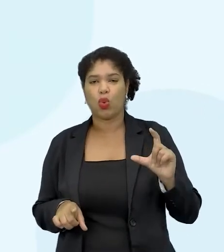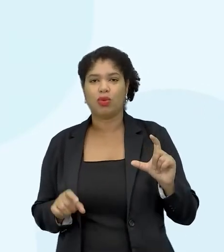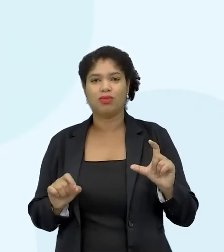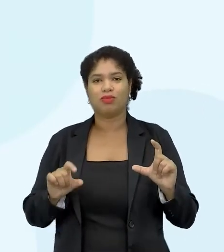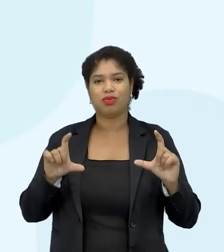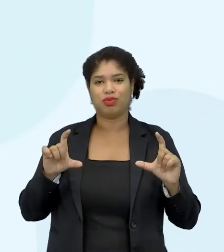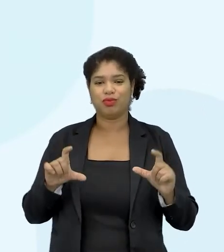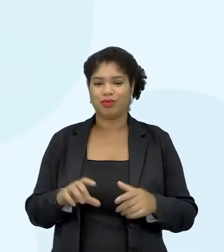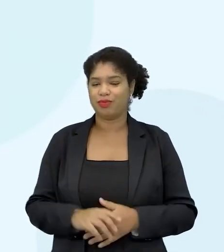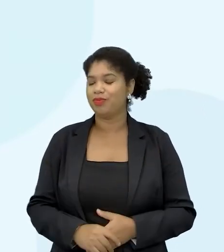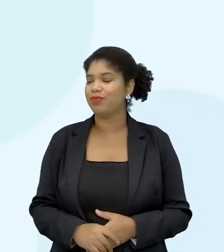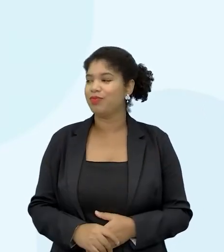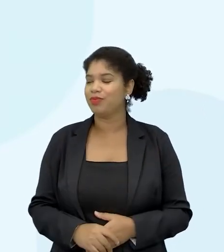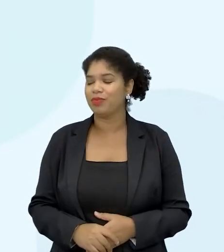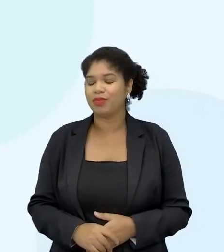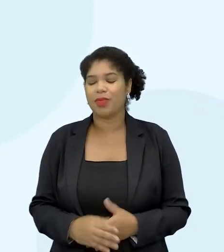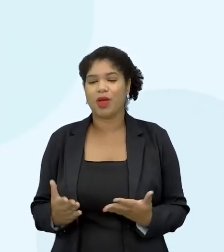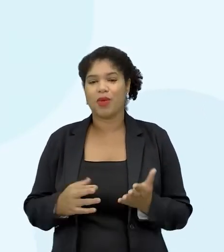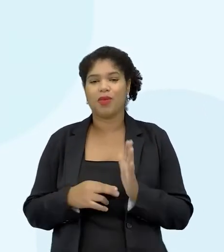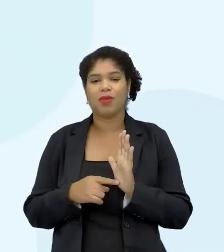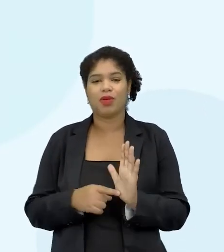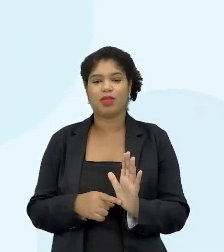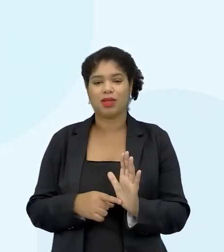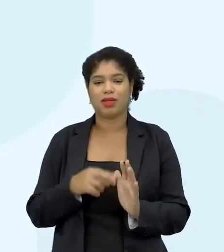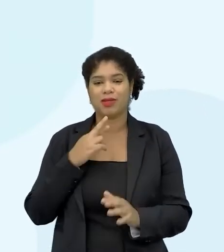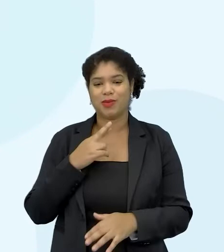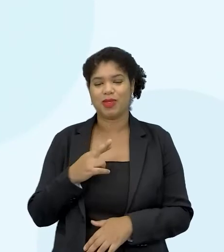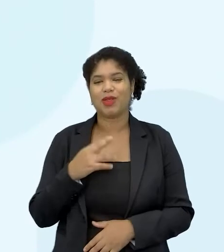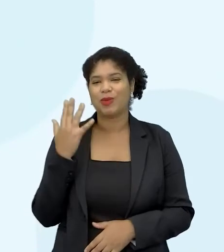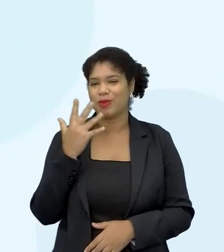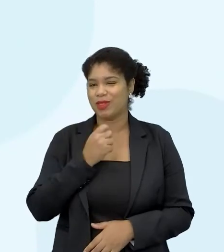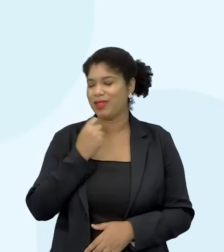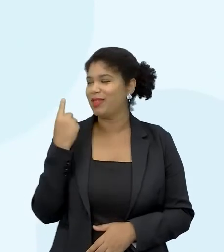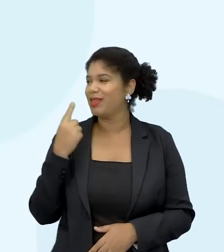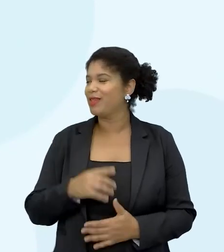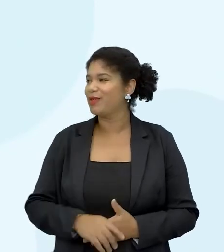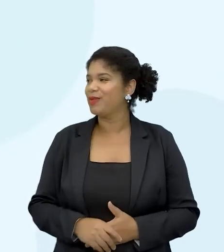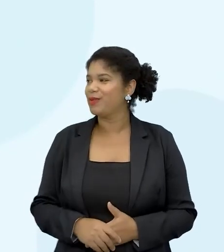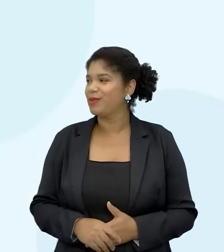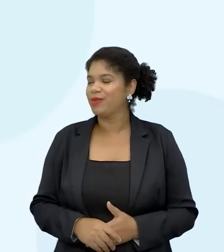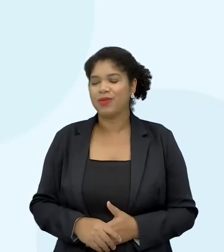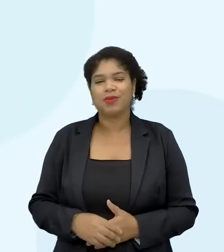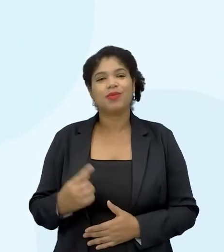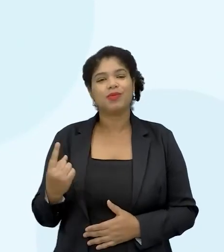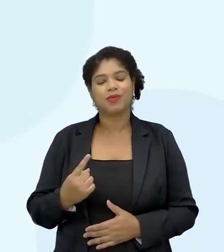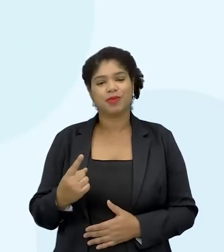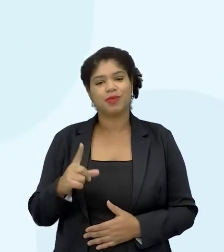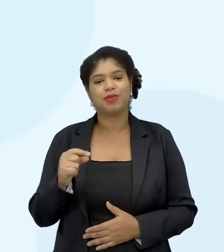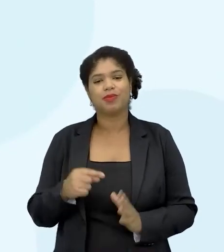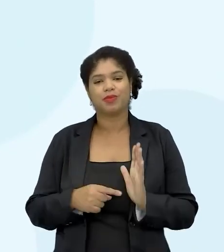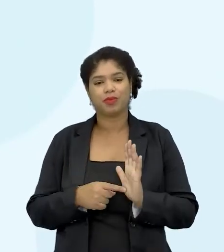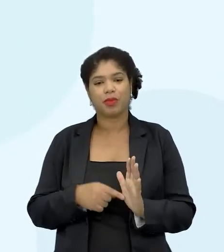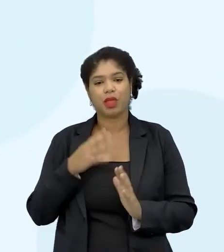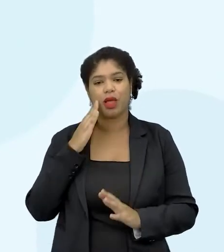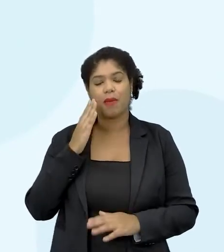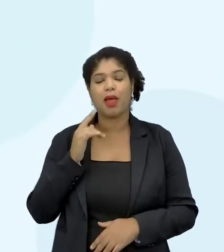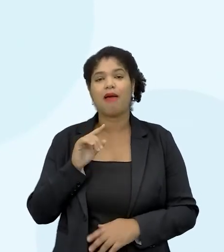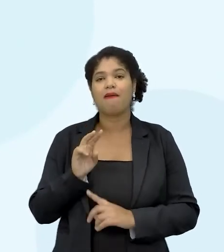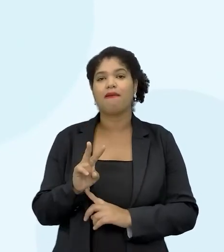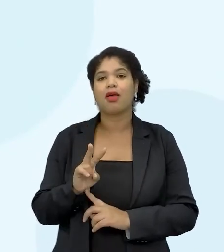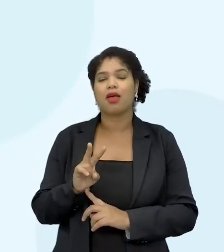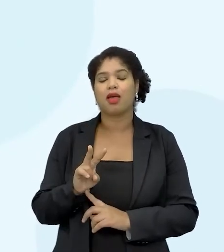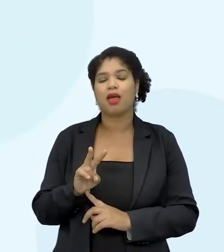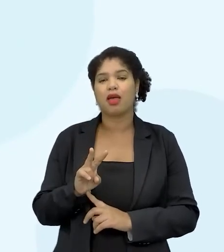Eu vou subir aqui uma resposta para vocês, como eu coloquei bonitinho aí. Então, primeira coisa, você estabelece quais são as variáveis,